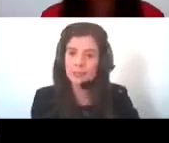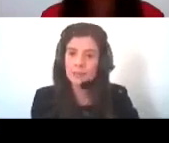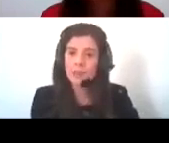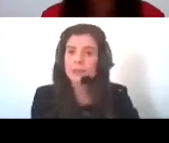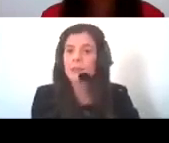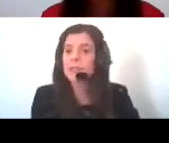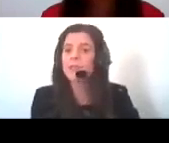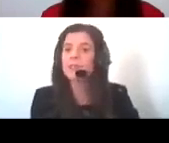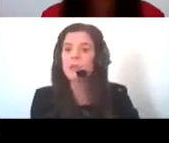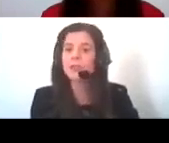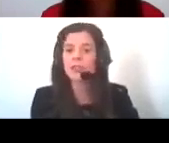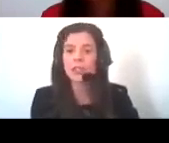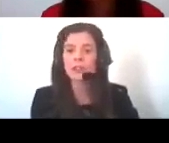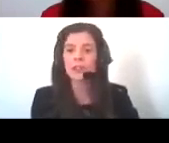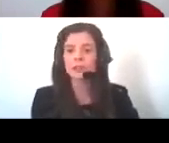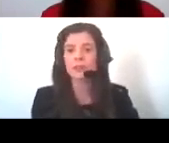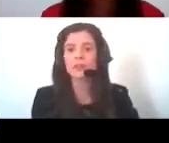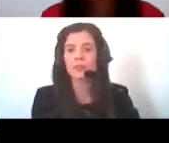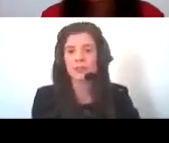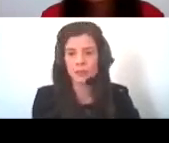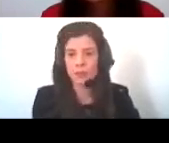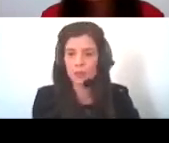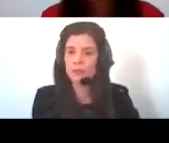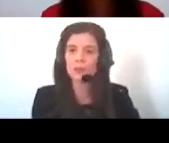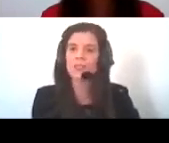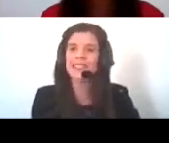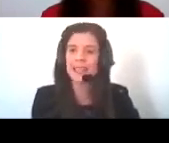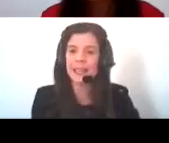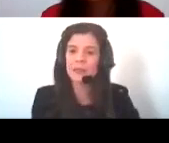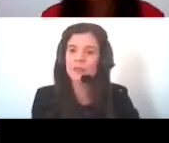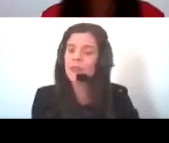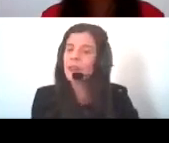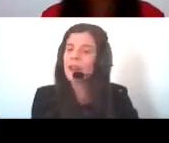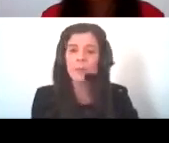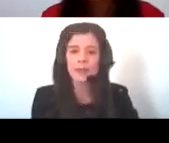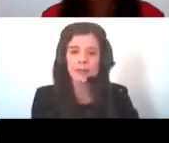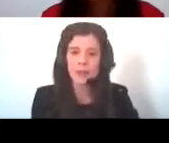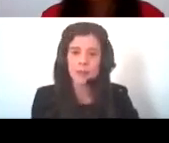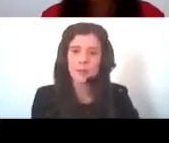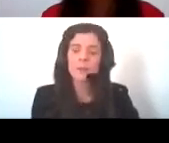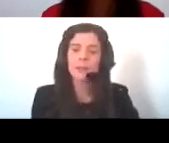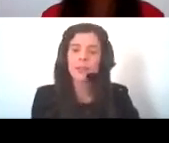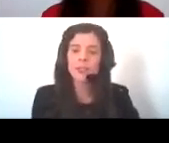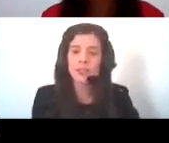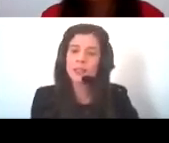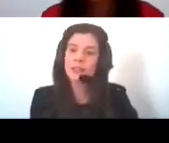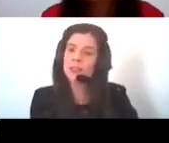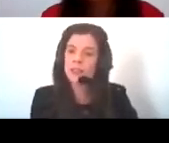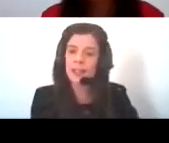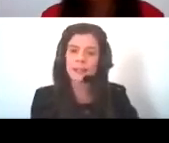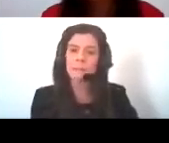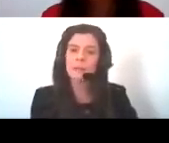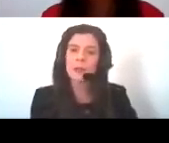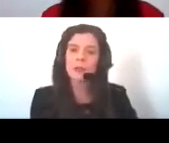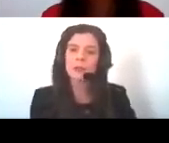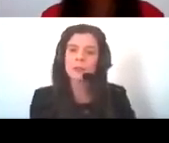ofertadas, mas também que vocês motivem os seus servidores, seus liderados a participar. Porque a gente tem a seguinte